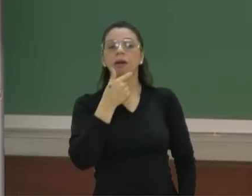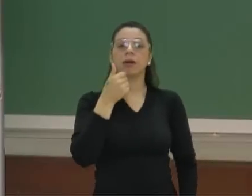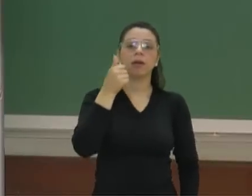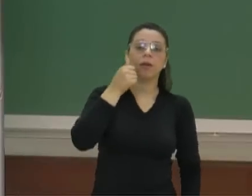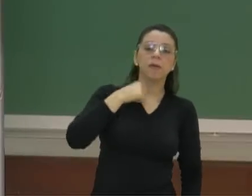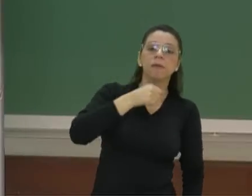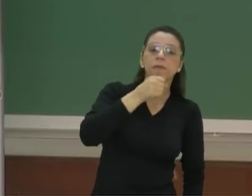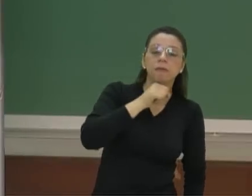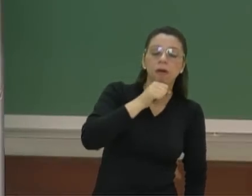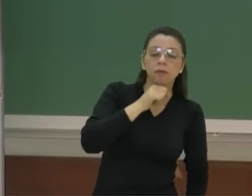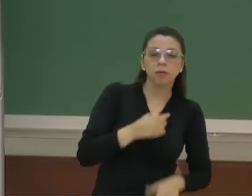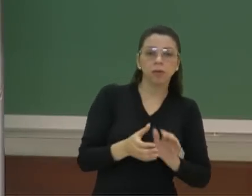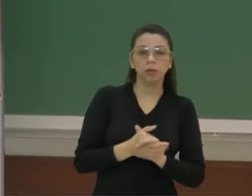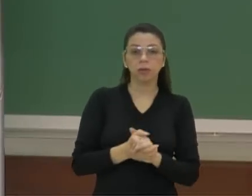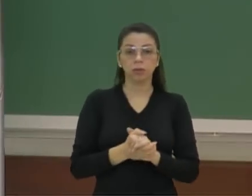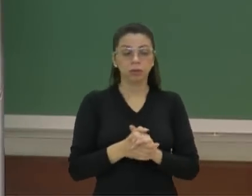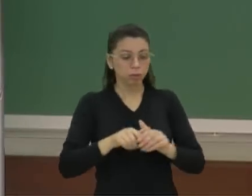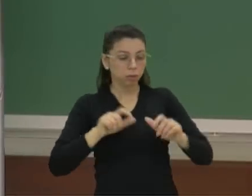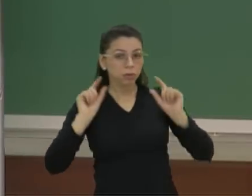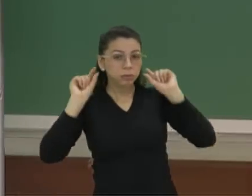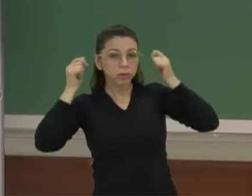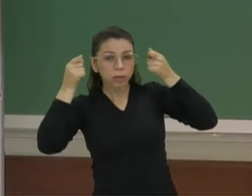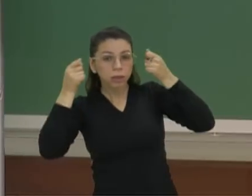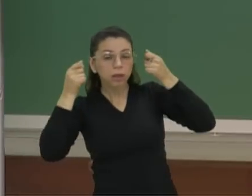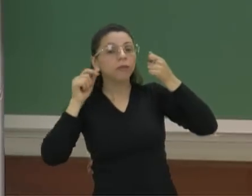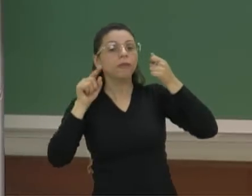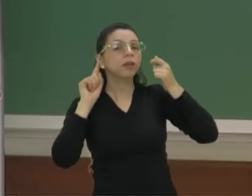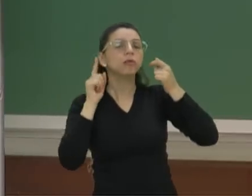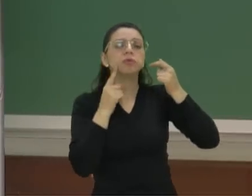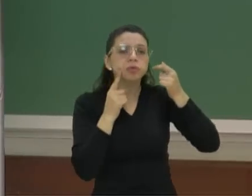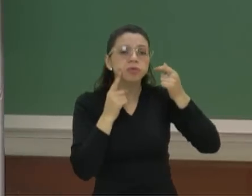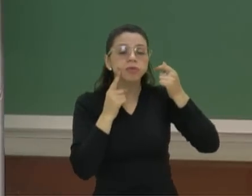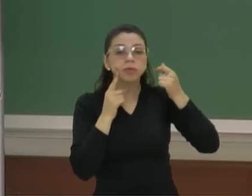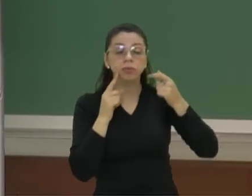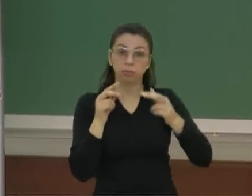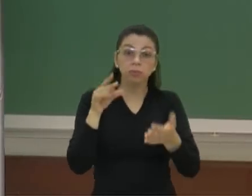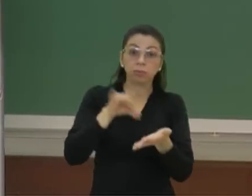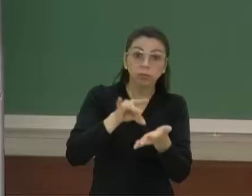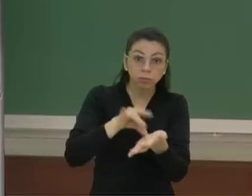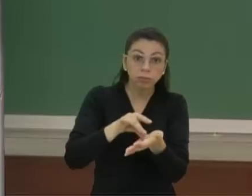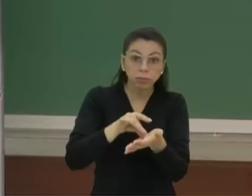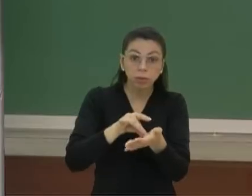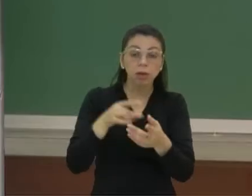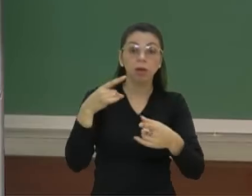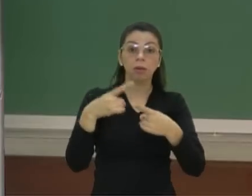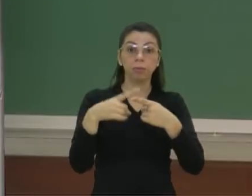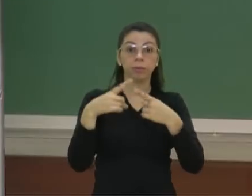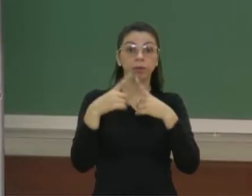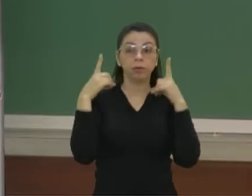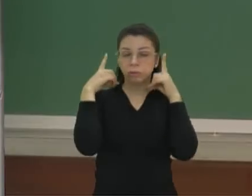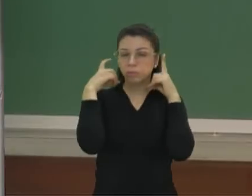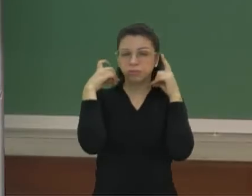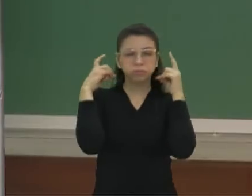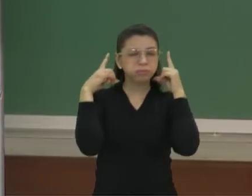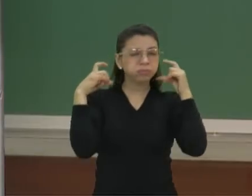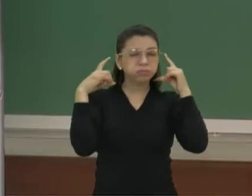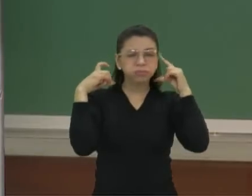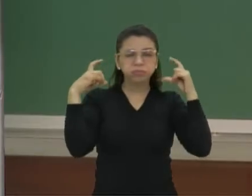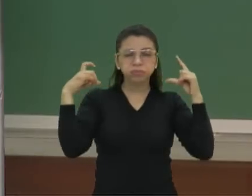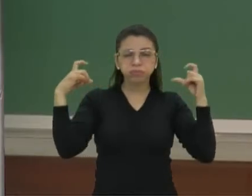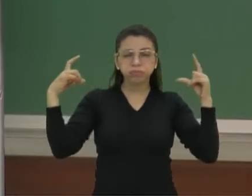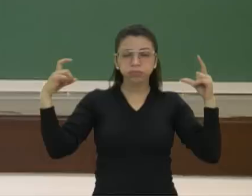menina, tá com o fone muito alto, vai ficar surdo. E não é que é verdade? Porque esse som alto, por